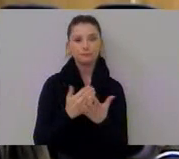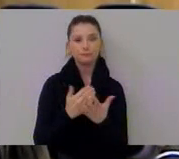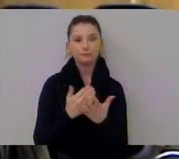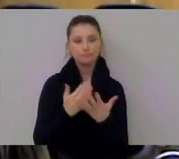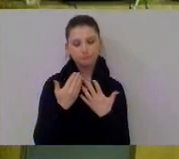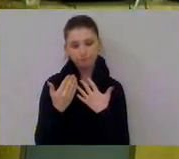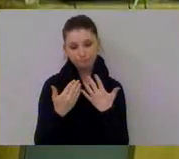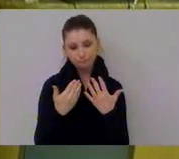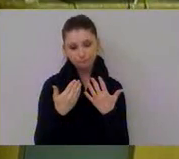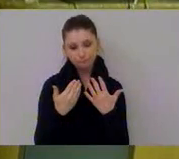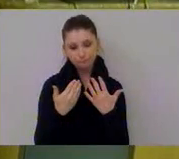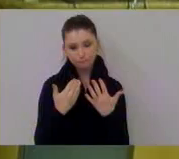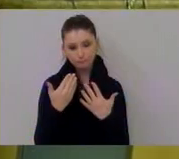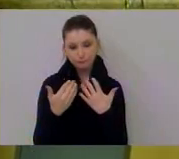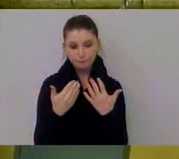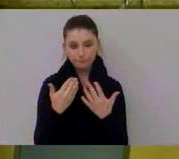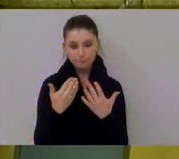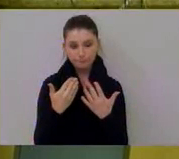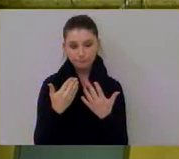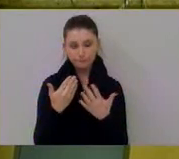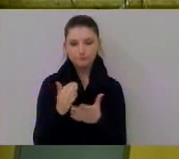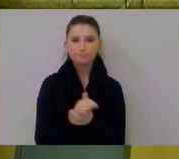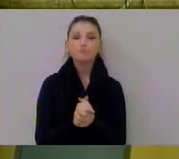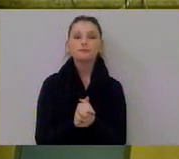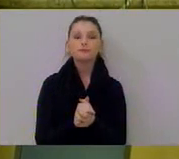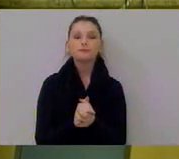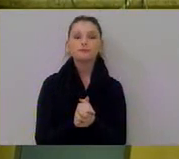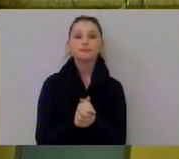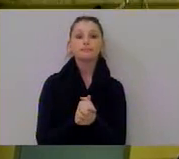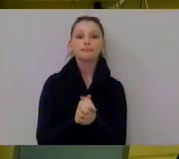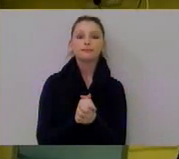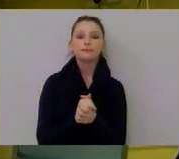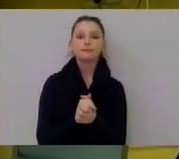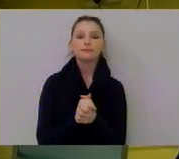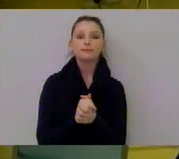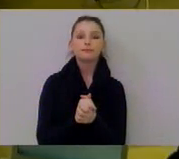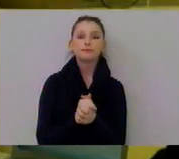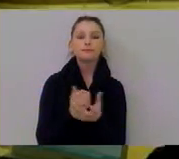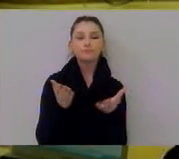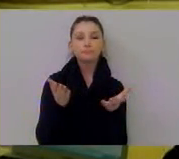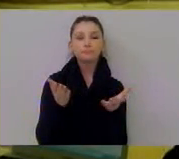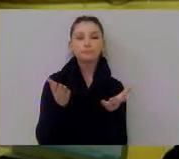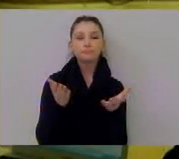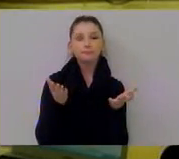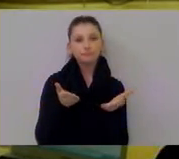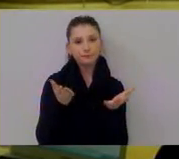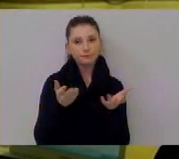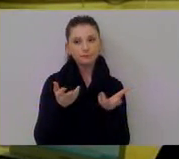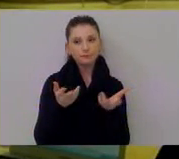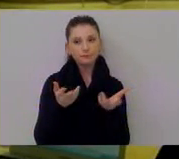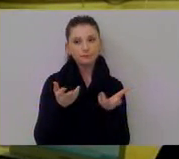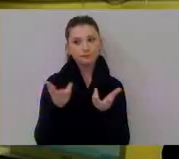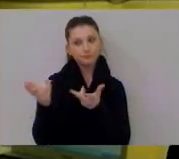a continuação da Tribuna Livre. A palavra agora é com os nossos convidados.